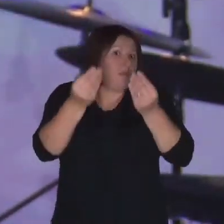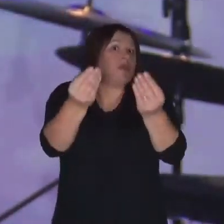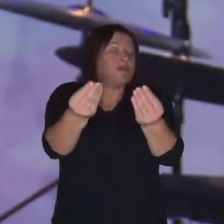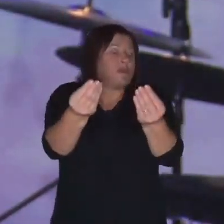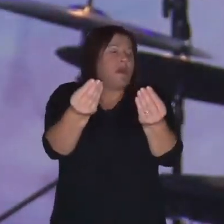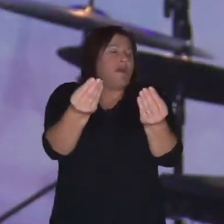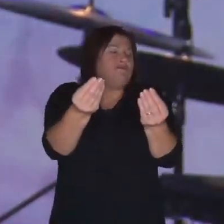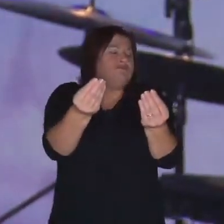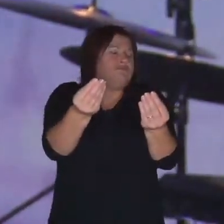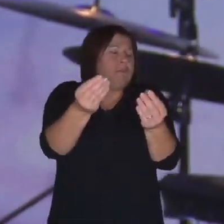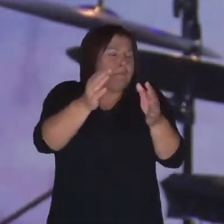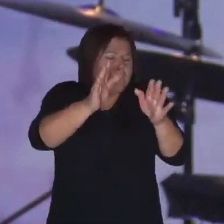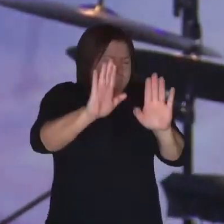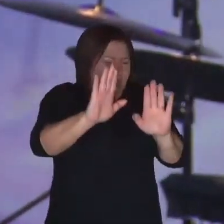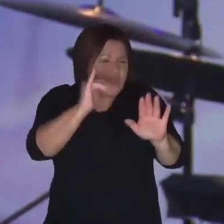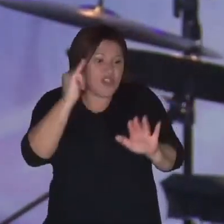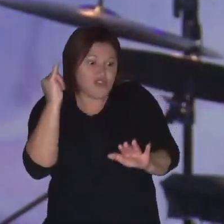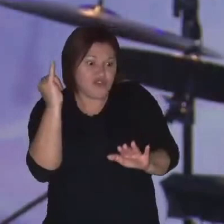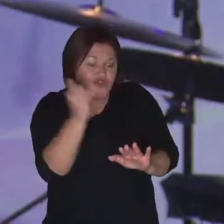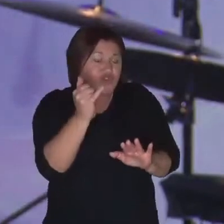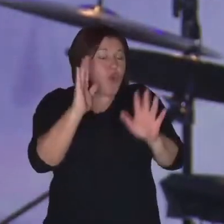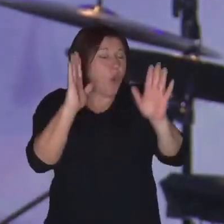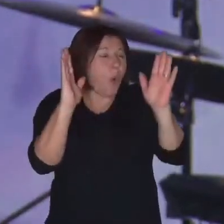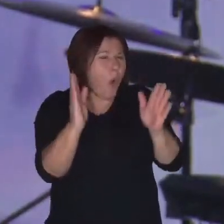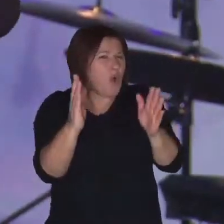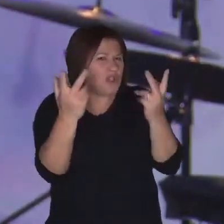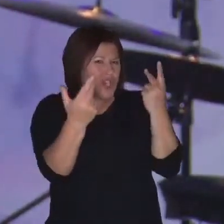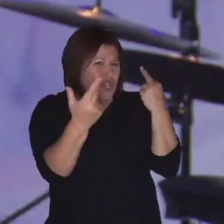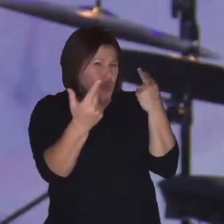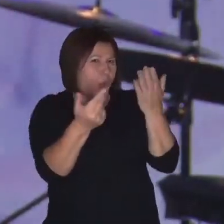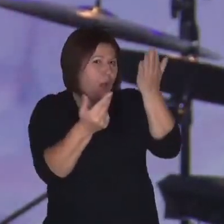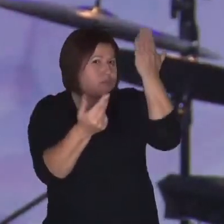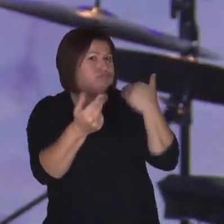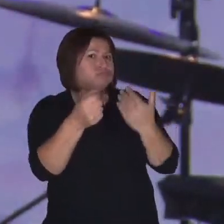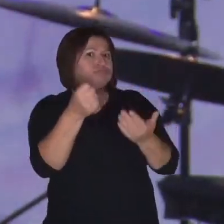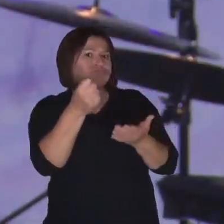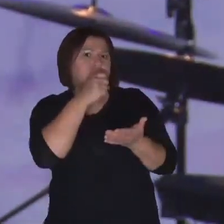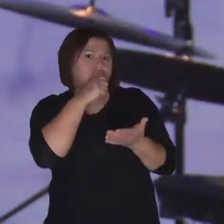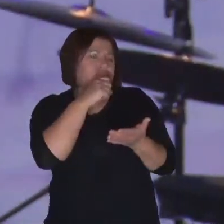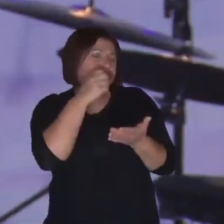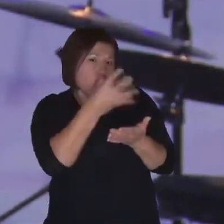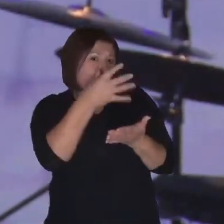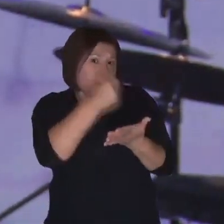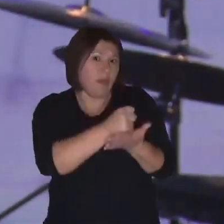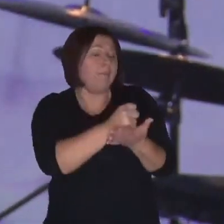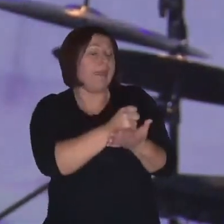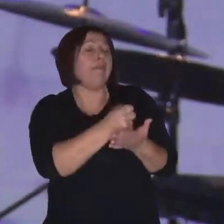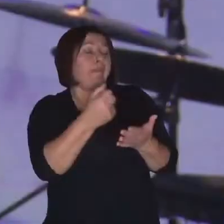Levante e ande espiritualmente, emocionalmente, matrimonialmente, familiarmente, financeiramente.